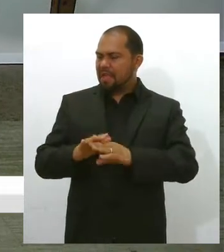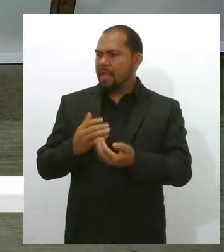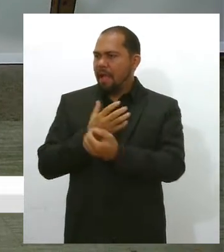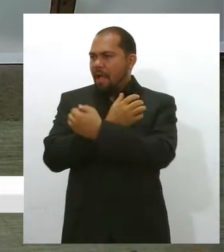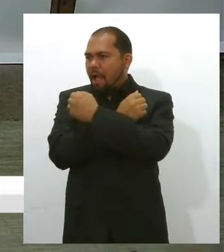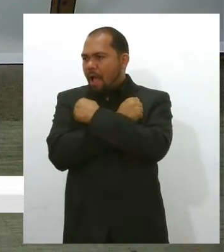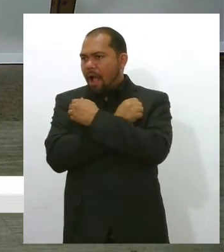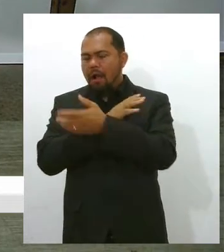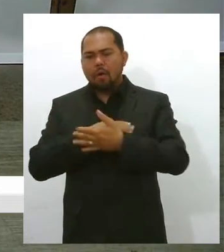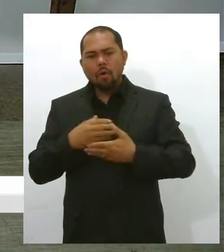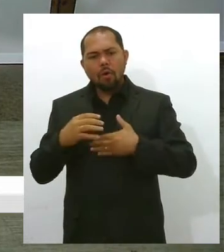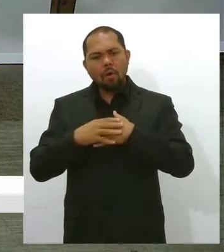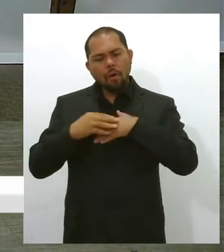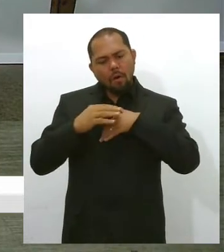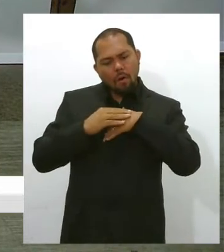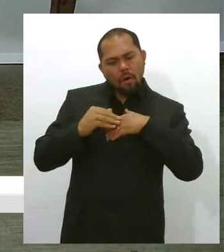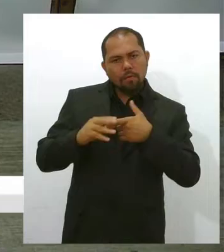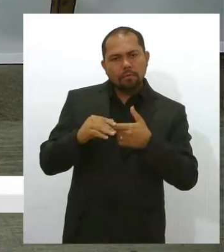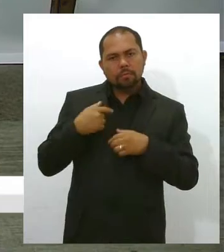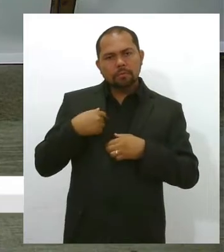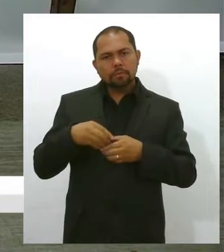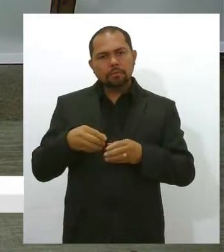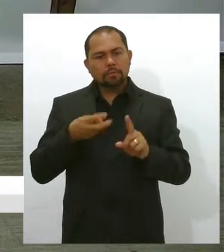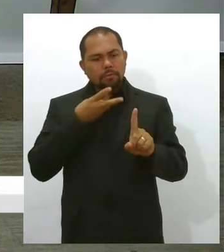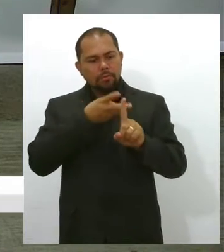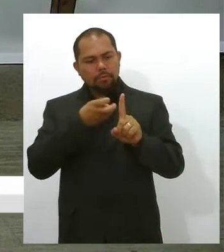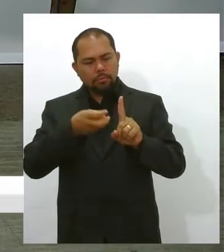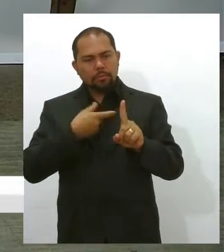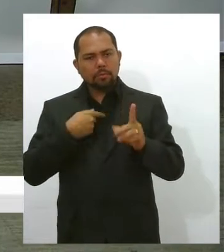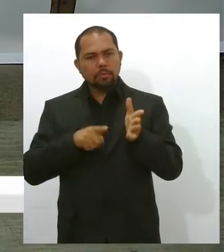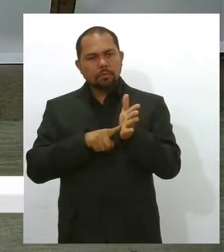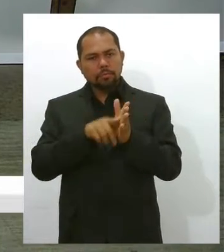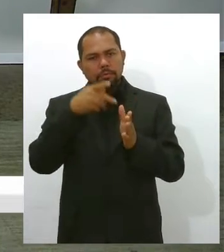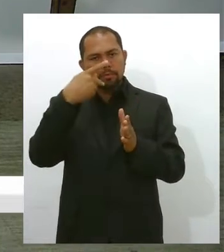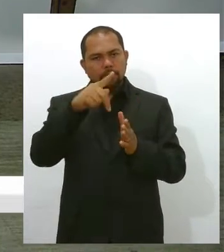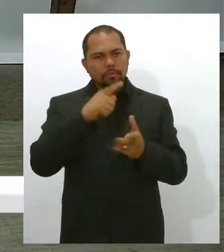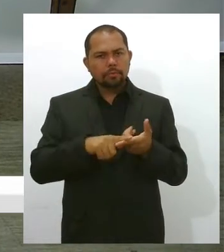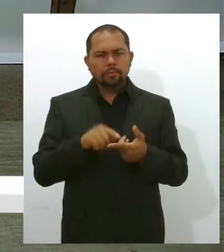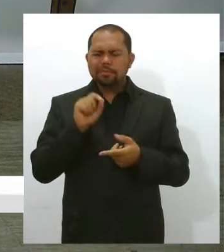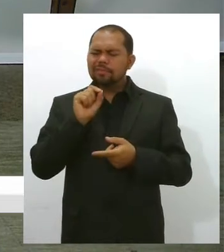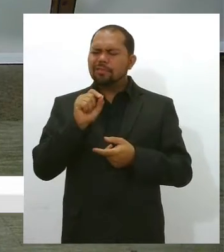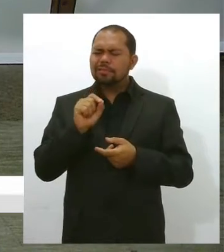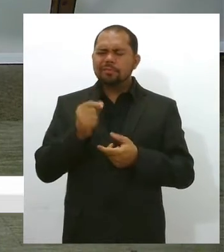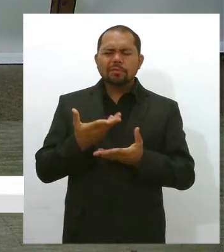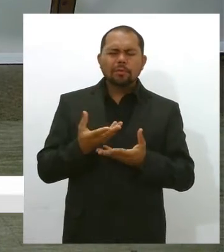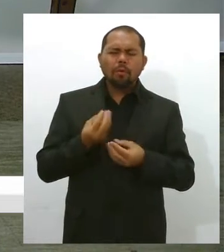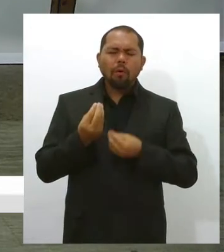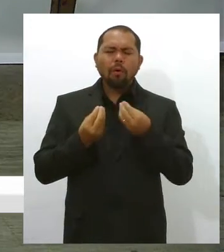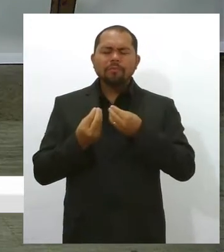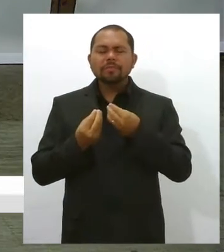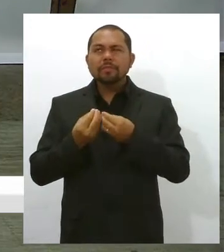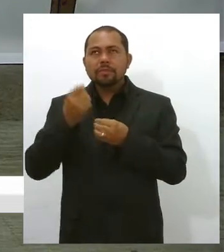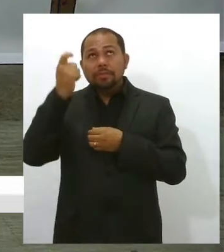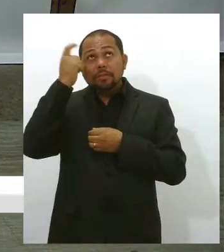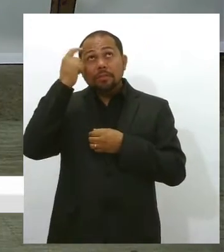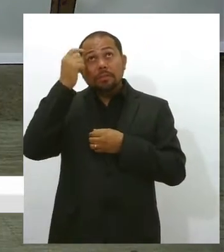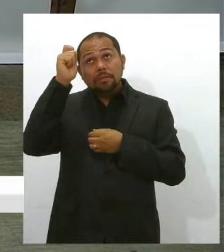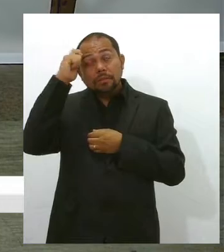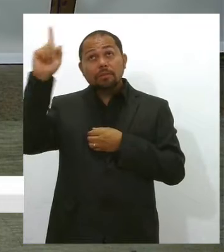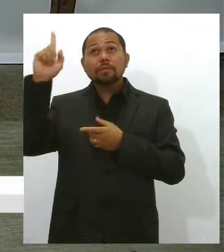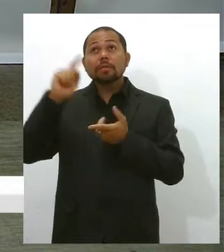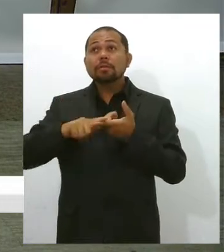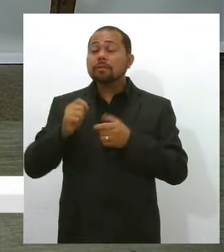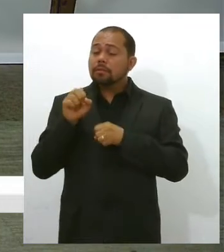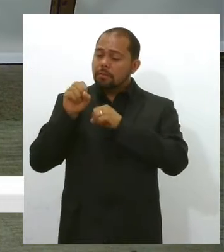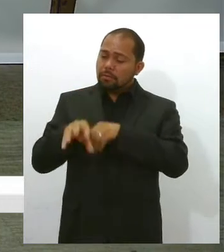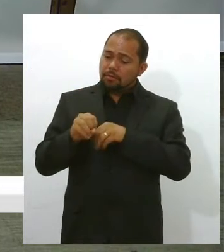queria perguntar para vocês o que é que vocês, que estalos vocês tiveram, assim, nessa educação e nessa reflexão que